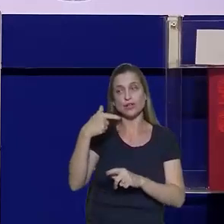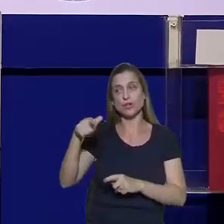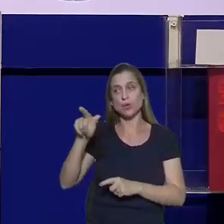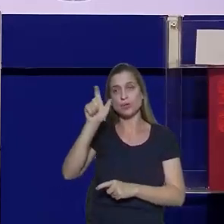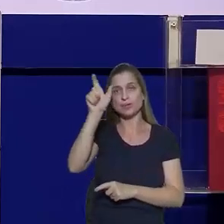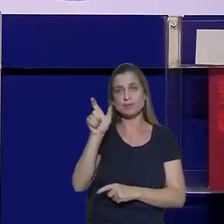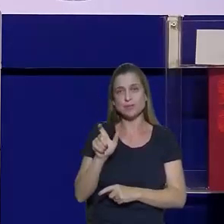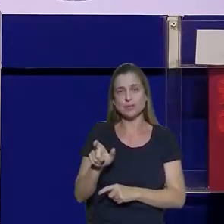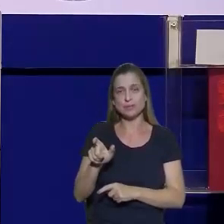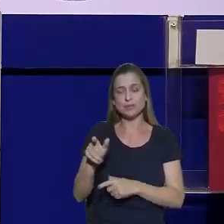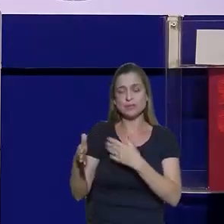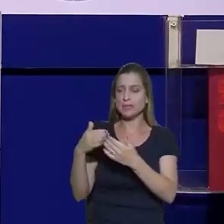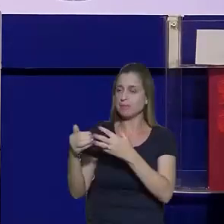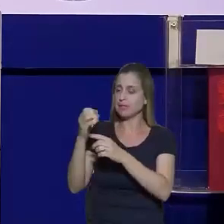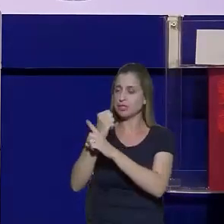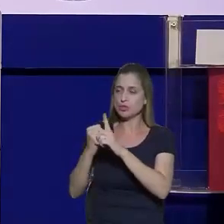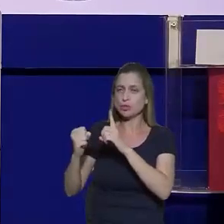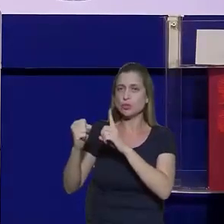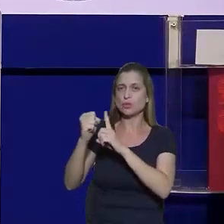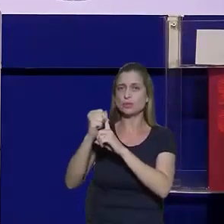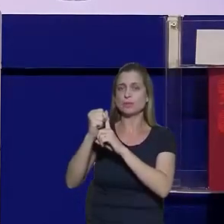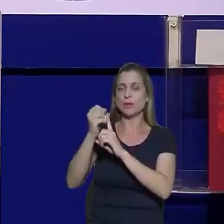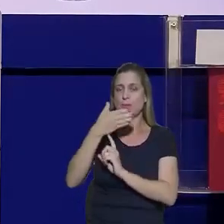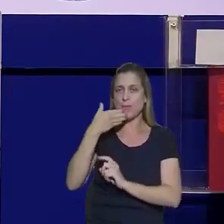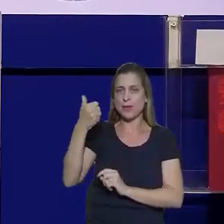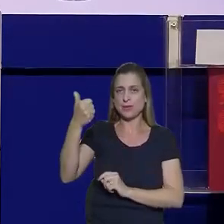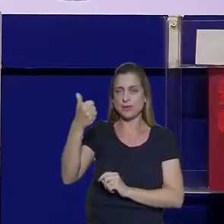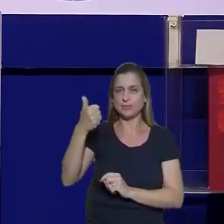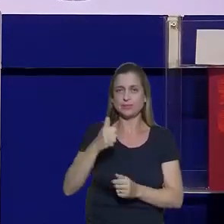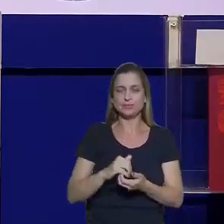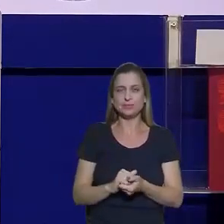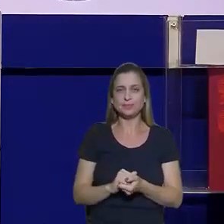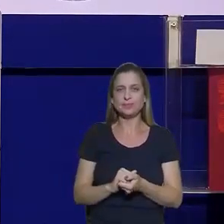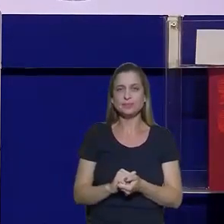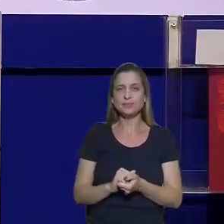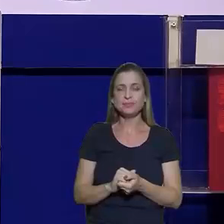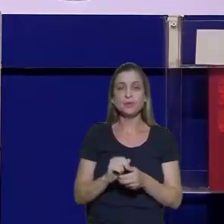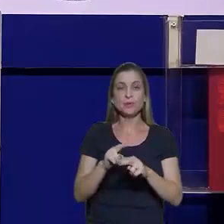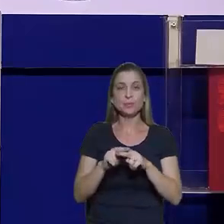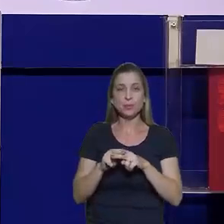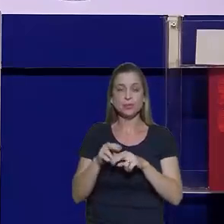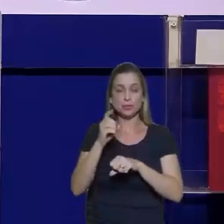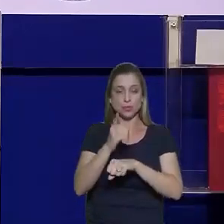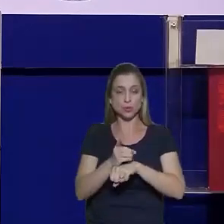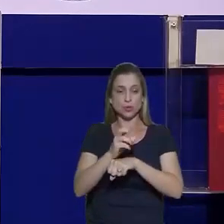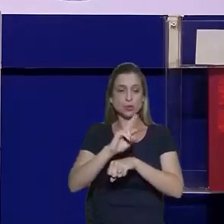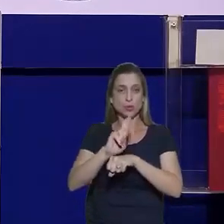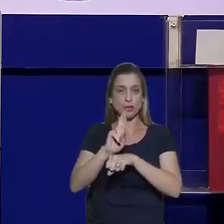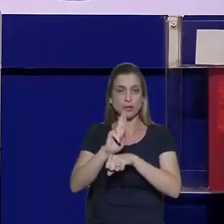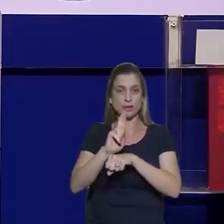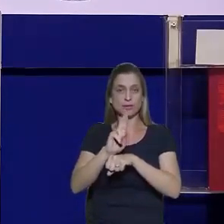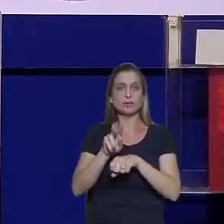ocupam posições sociais mais hegemônicas. Então, fazer o doutorado teve também